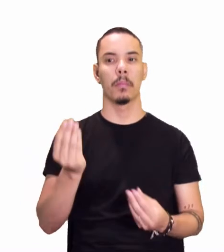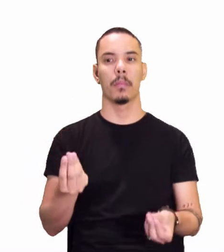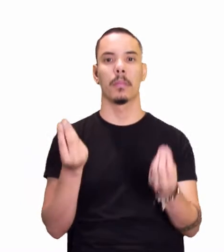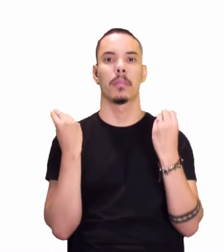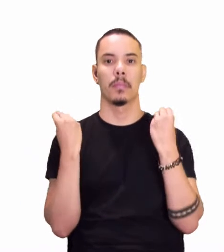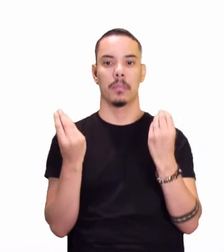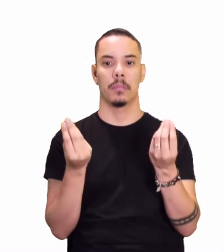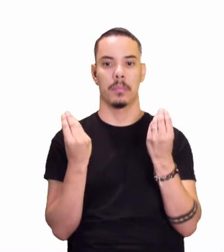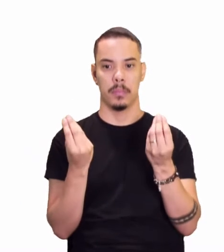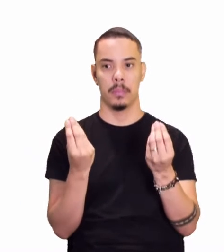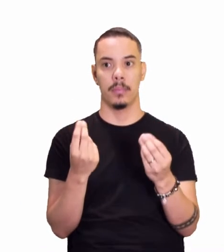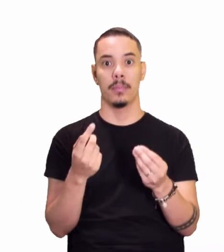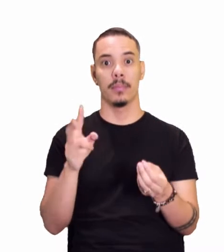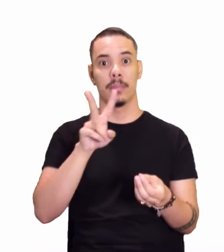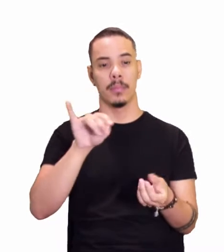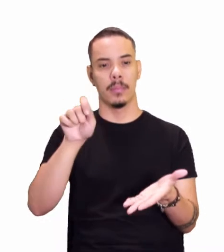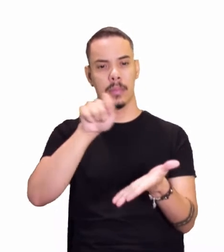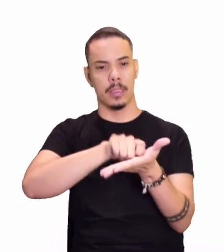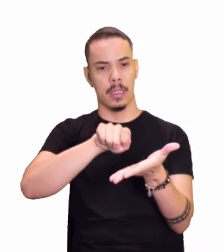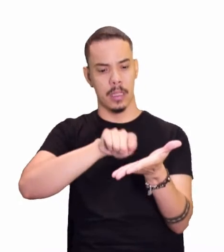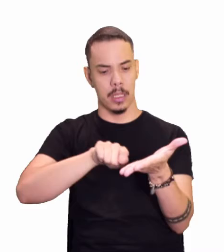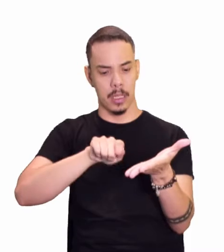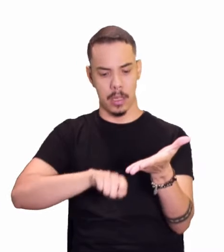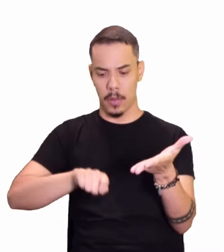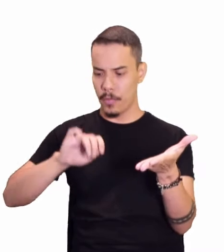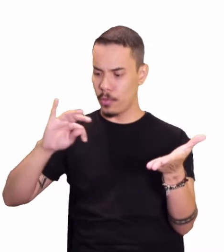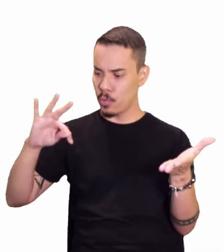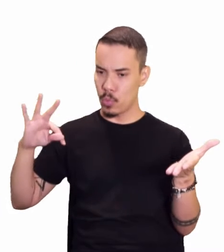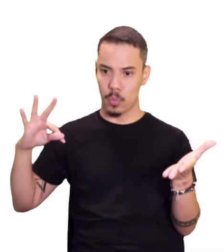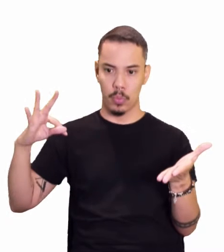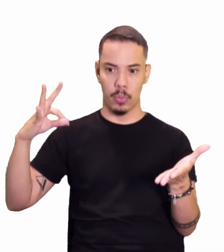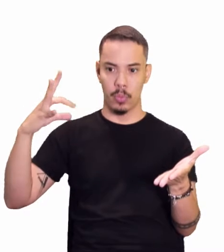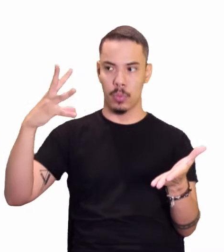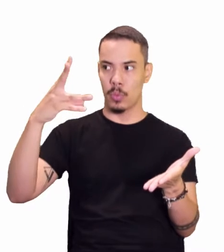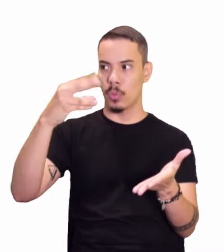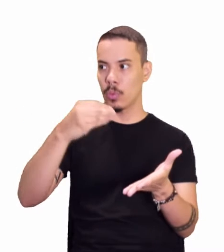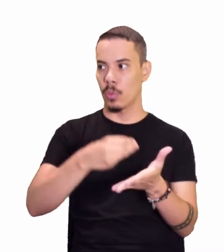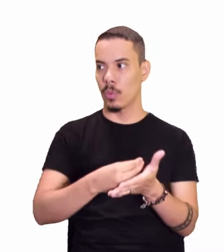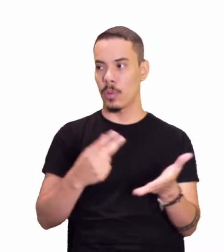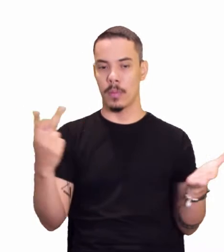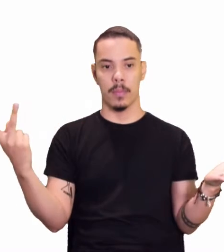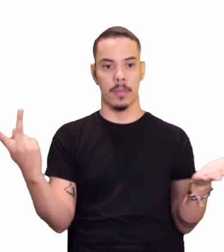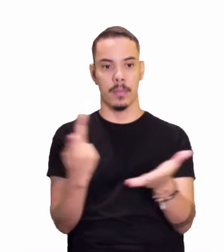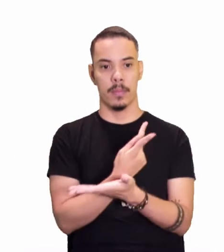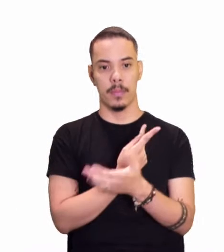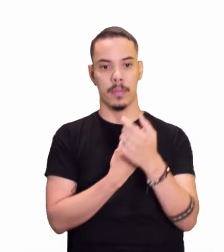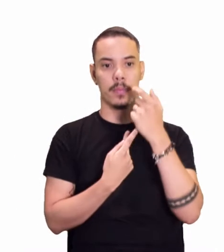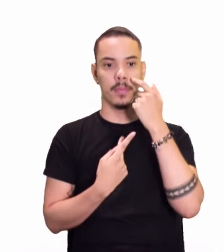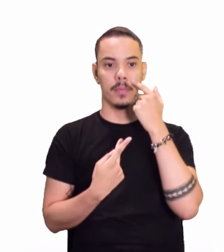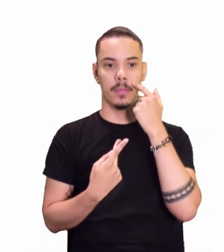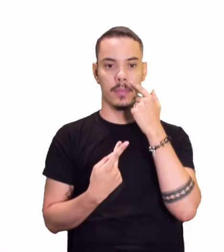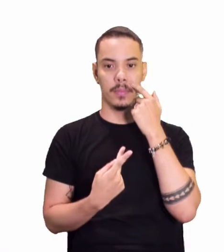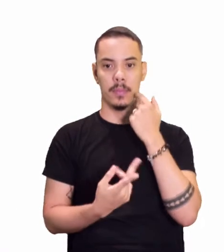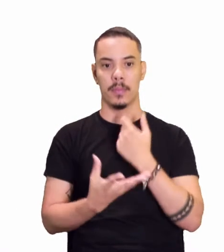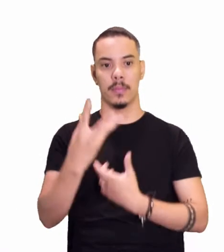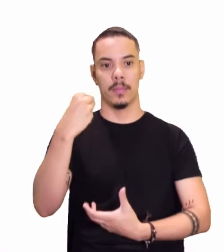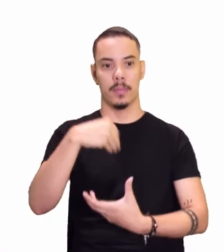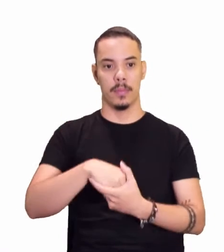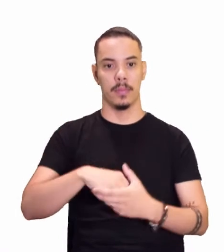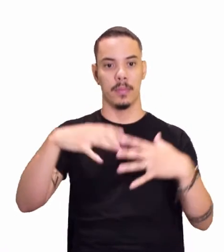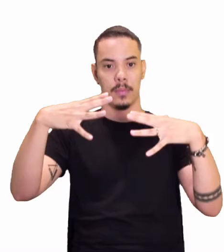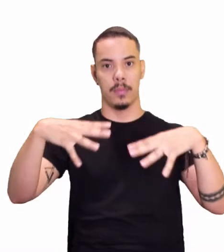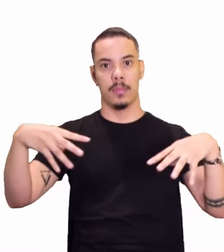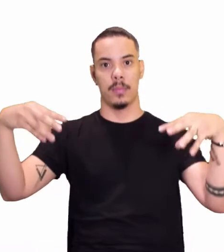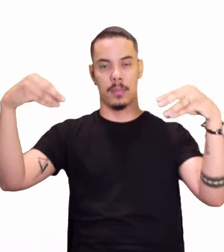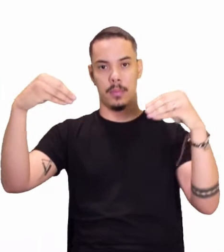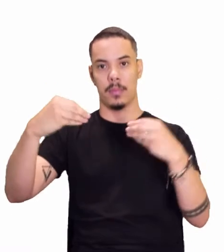quê? Para escrever tudo o que acontecia lá no palácio,